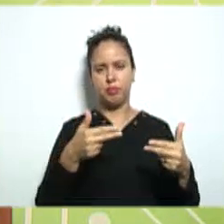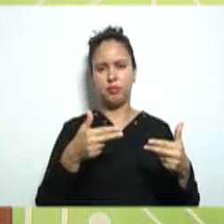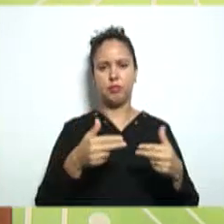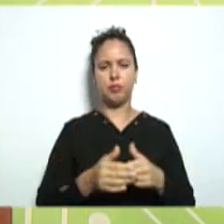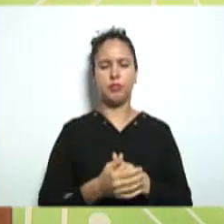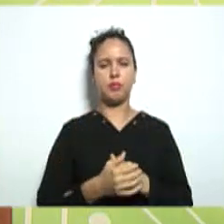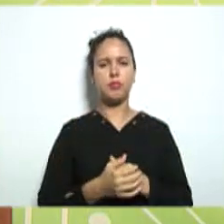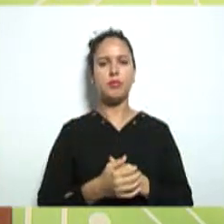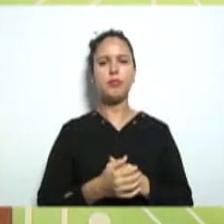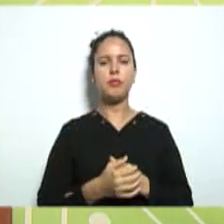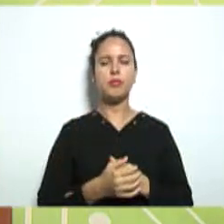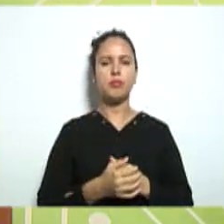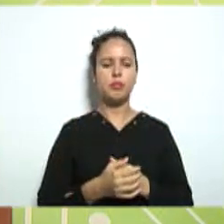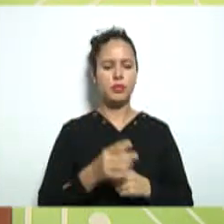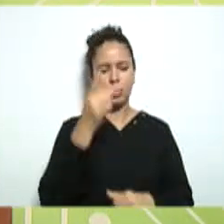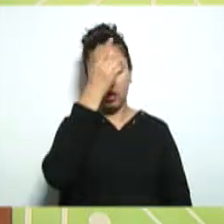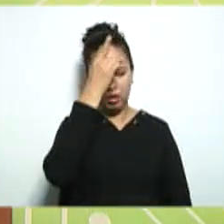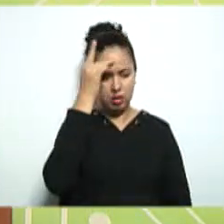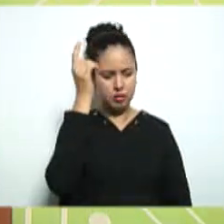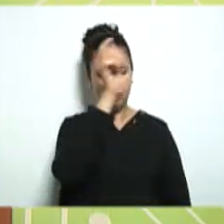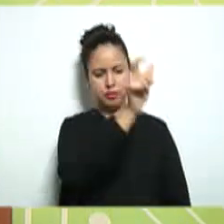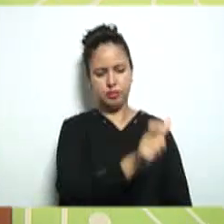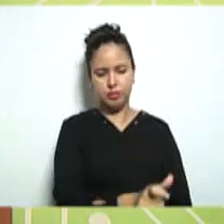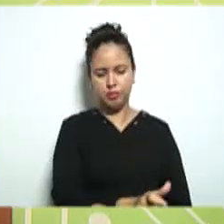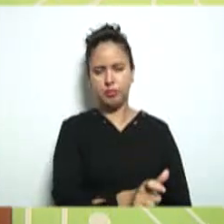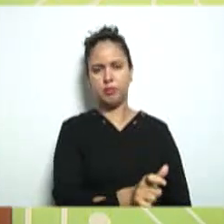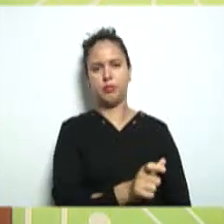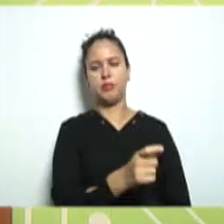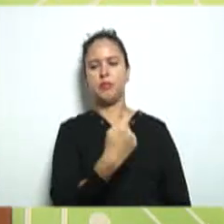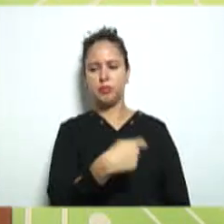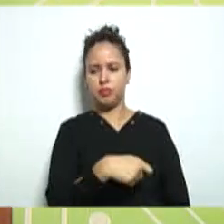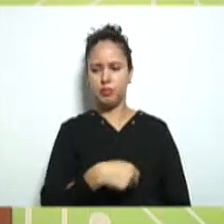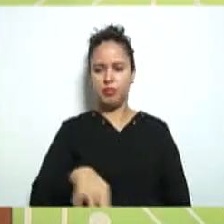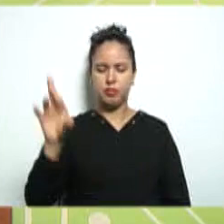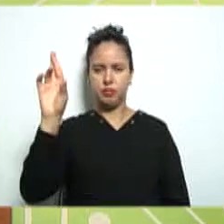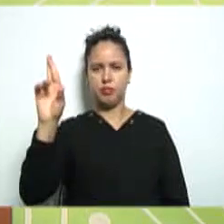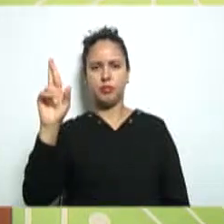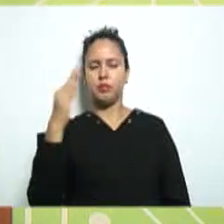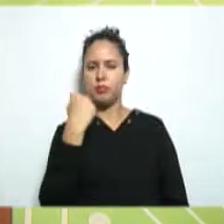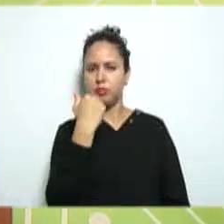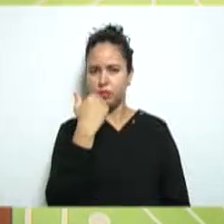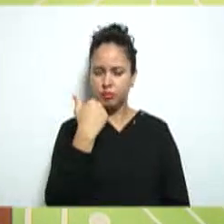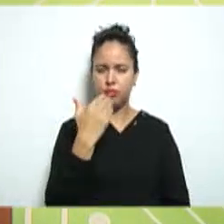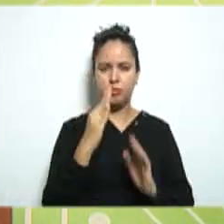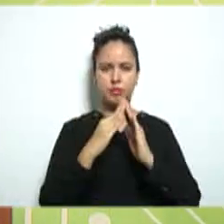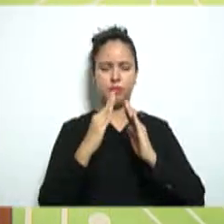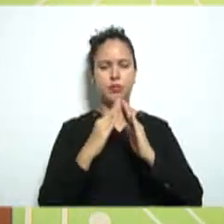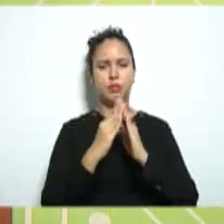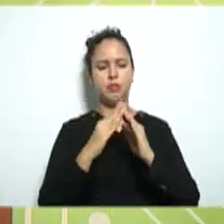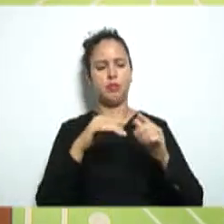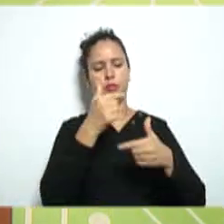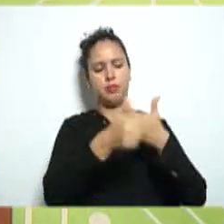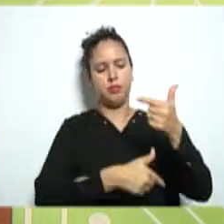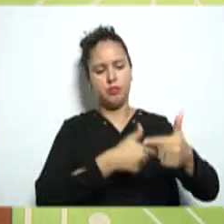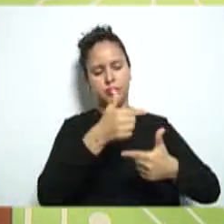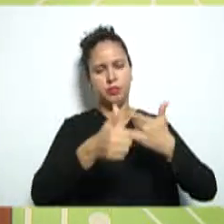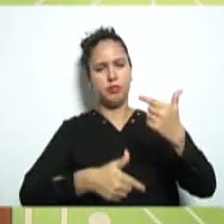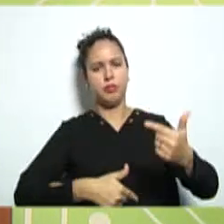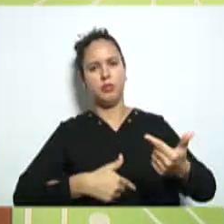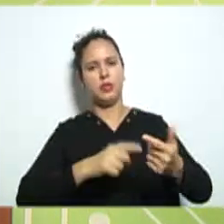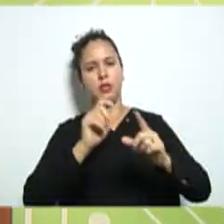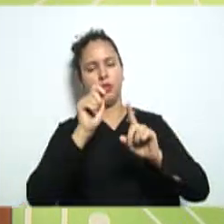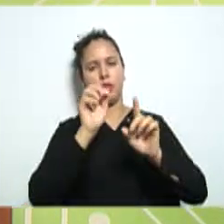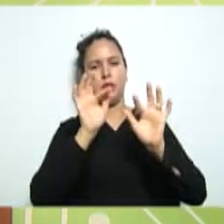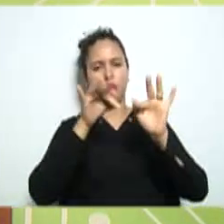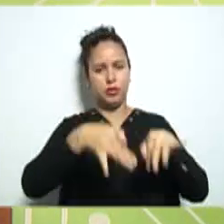depende do empregador para comer e para morar. E a pessoa trabalha. E ao final do mês, a pessoa